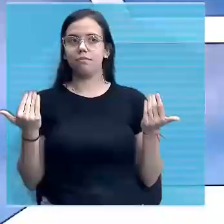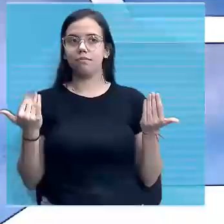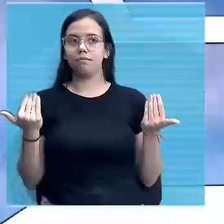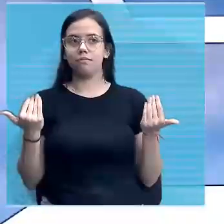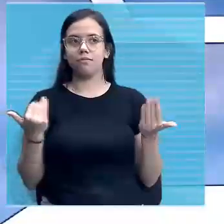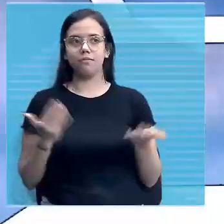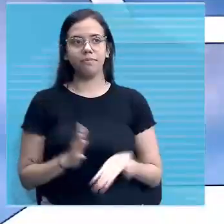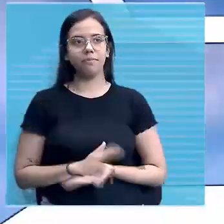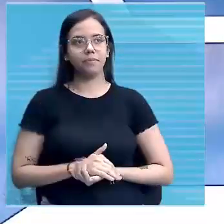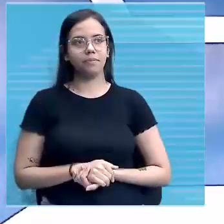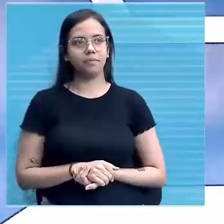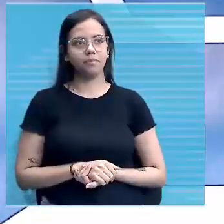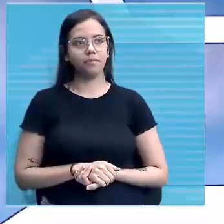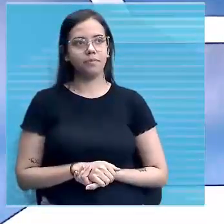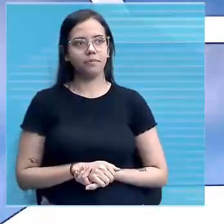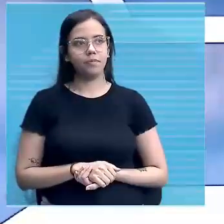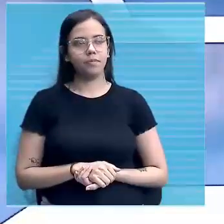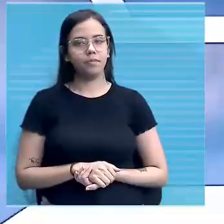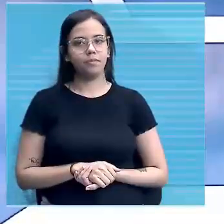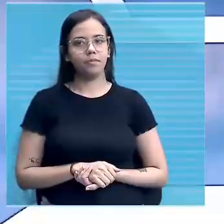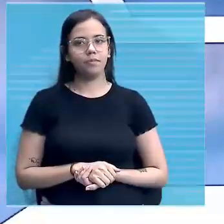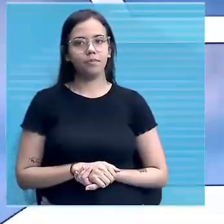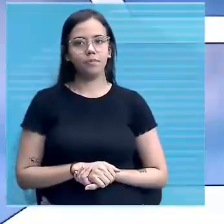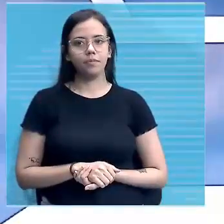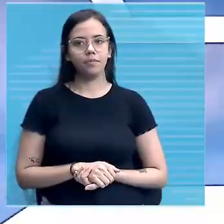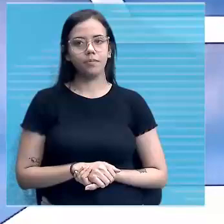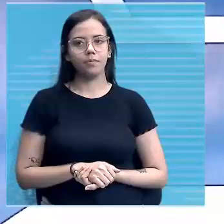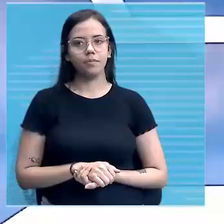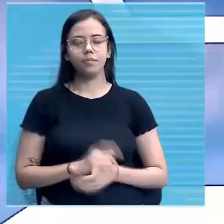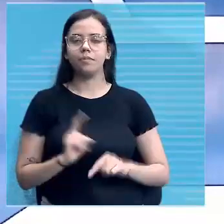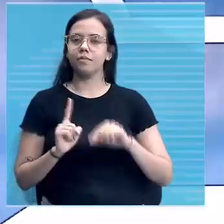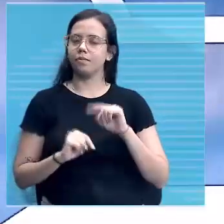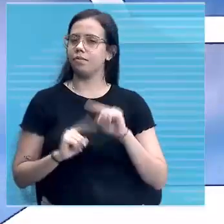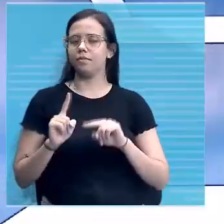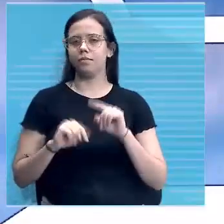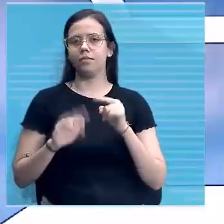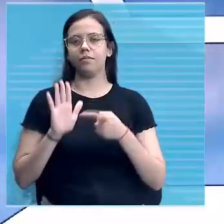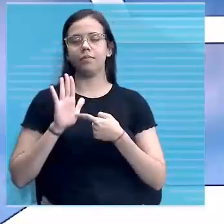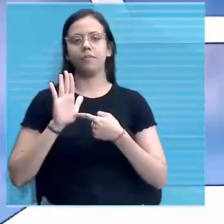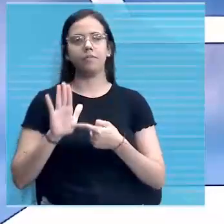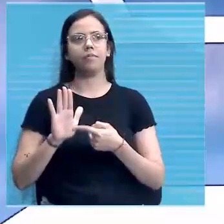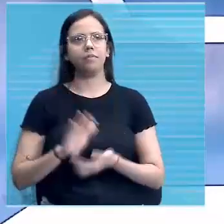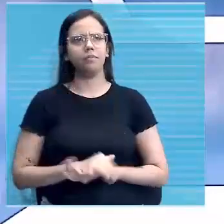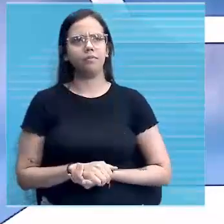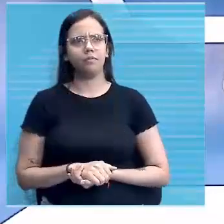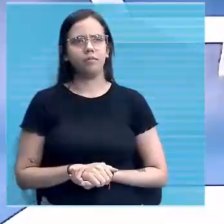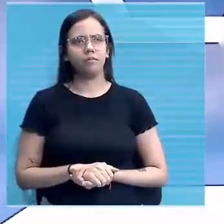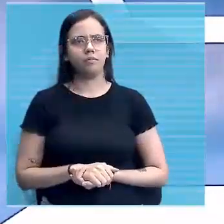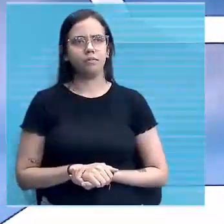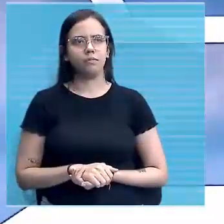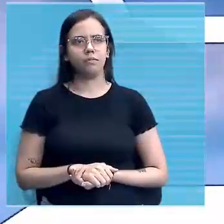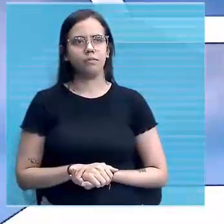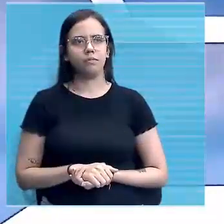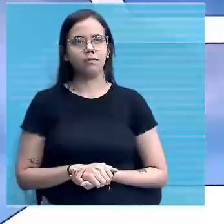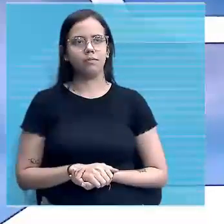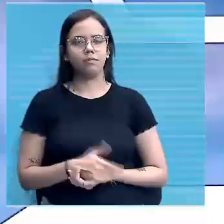ei e o materialzinho aparecendo para você o hábil